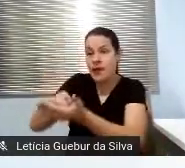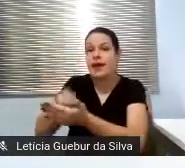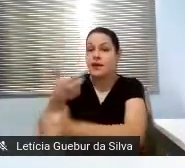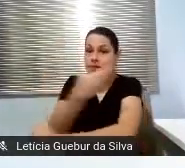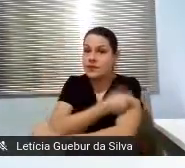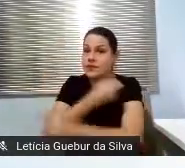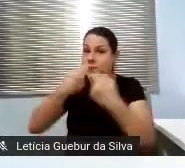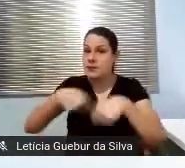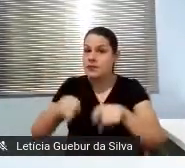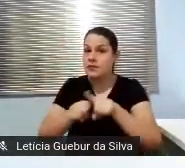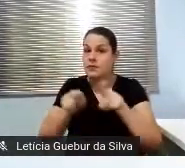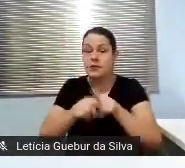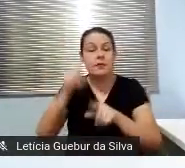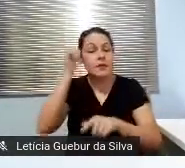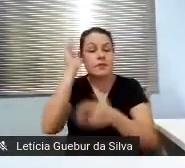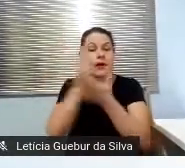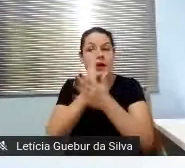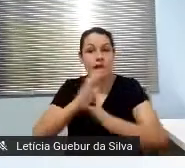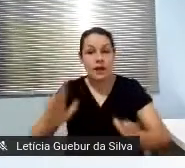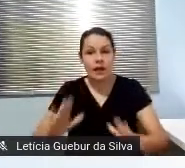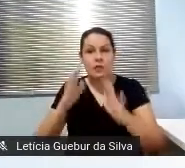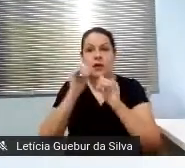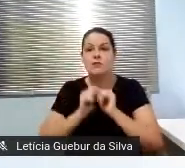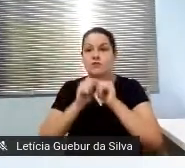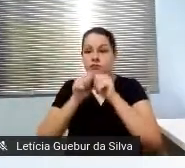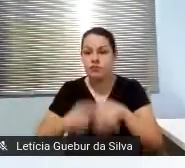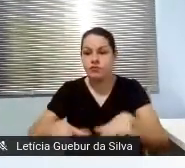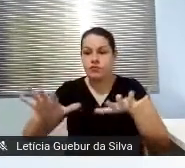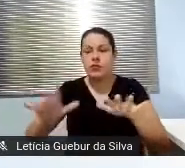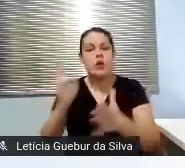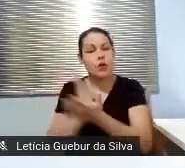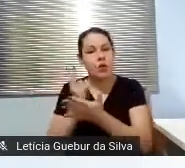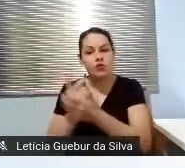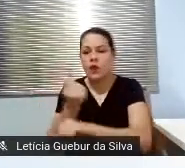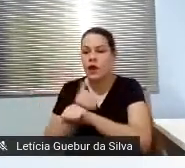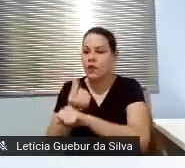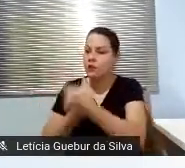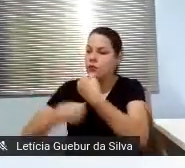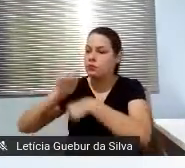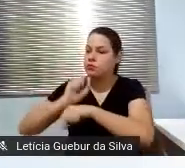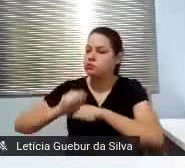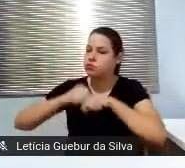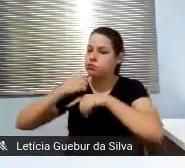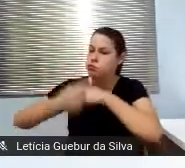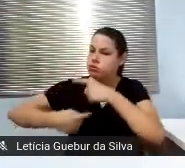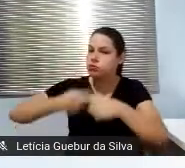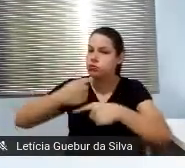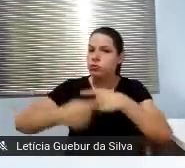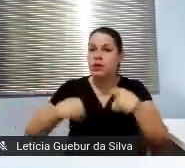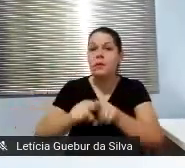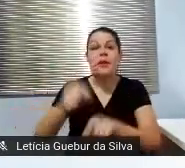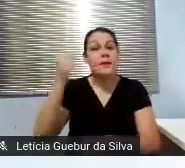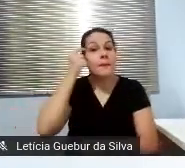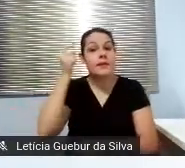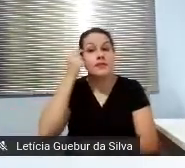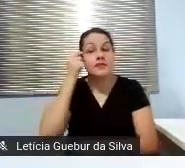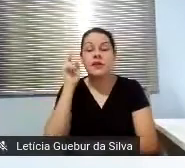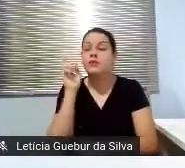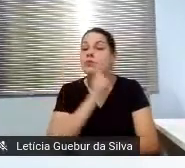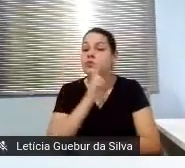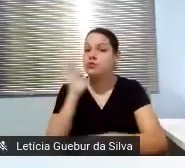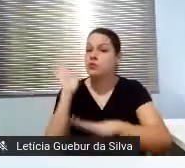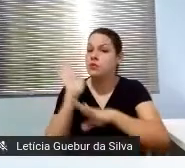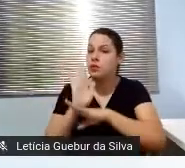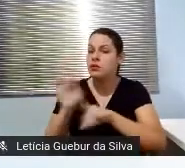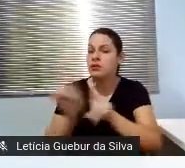enfrentar a pandemia, temos que fazer girar a economia, pensar em planos de emergenciais também, de auxílios emergenciais.